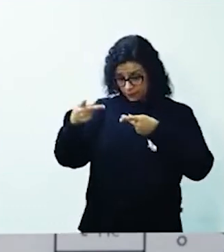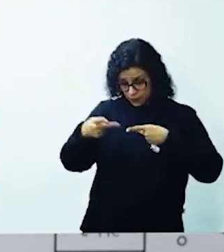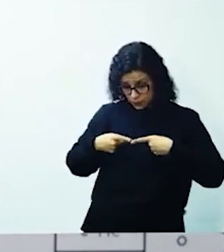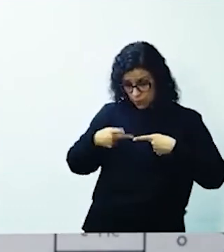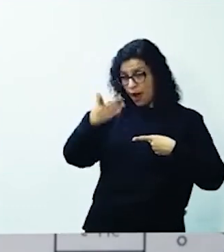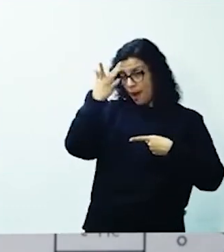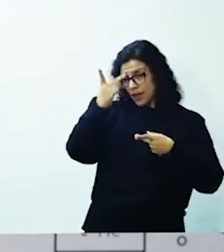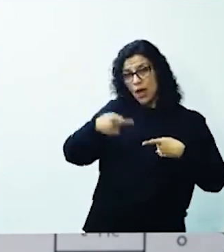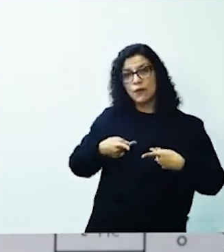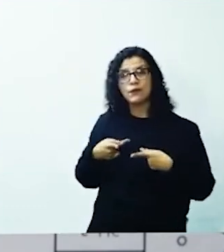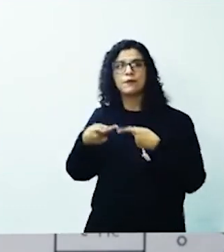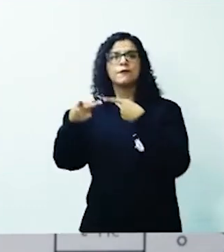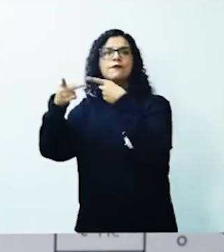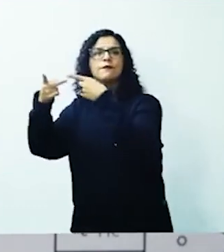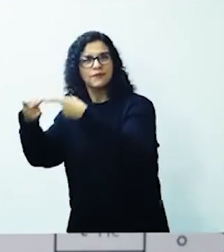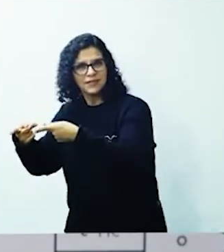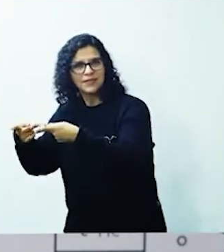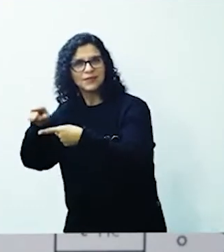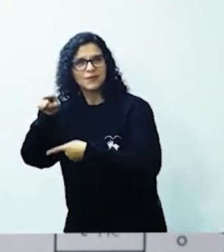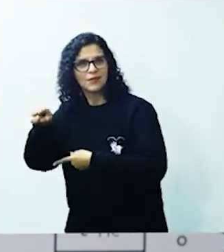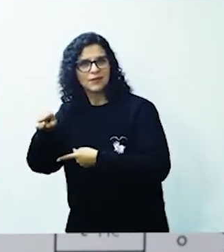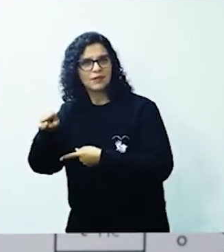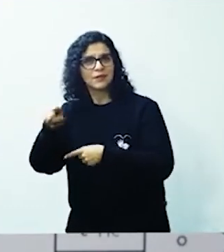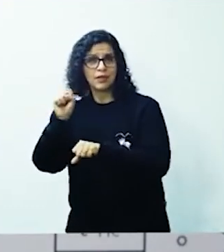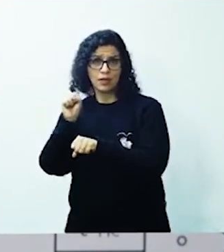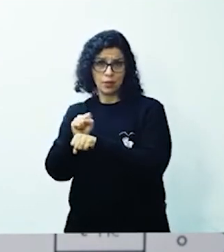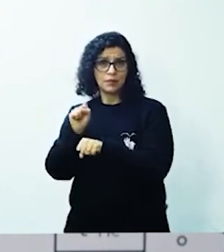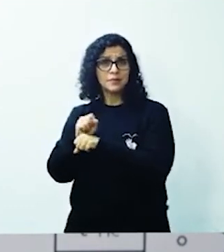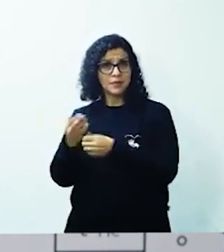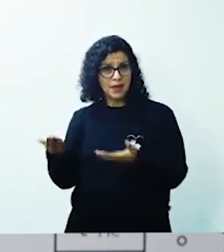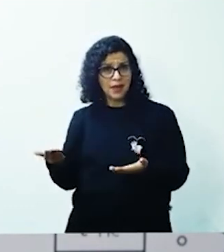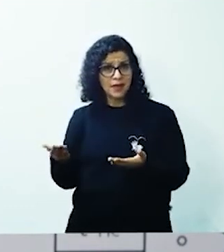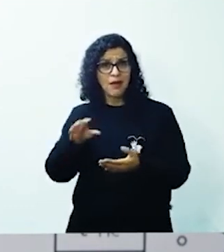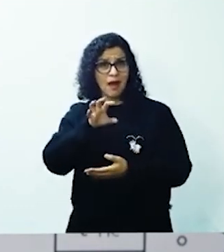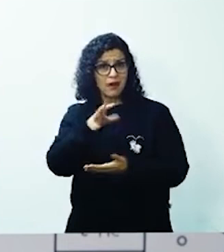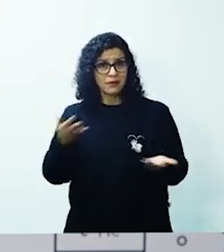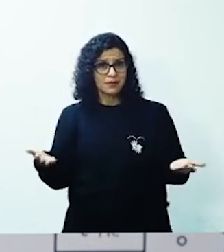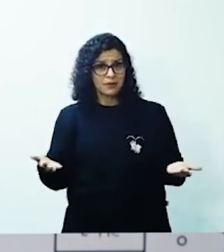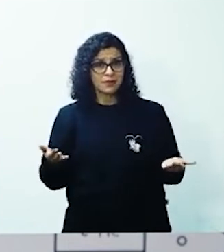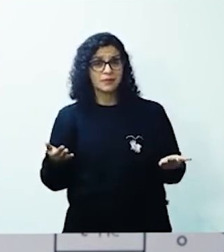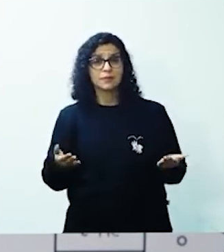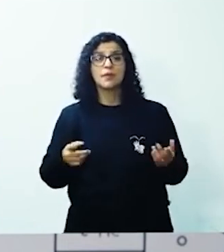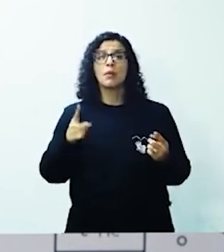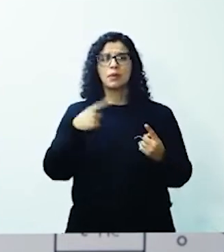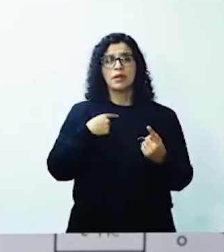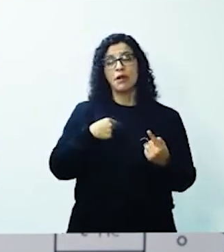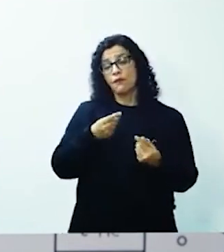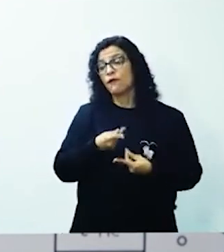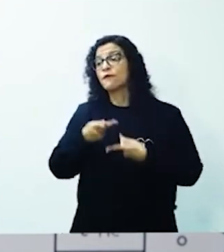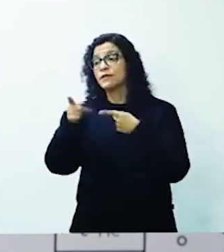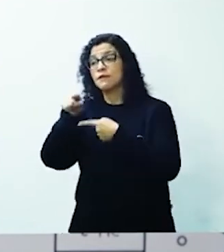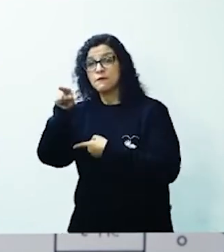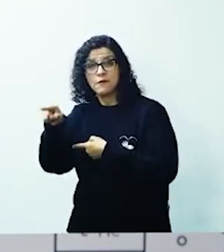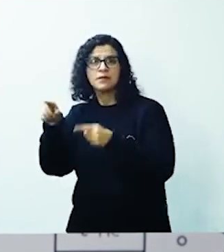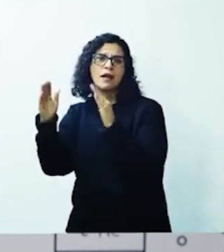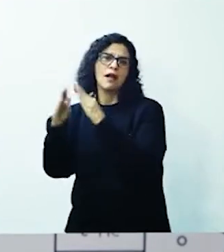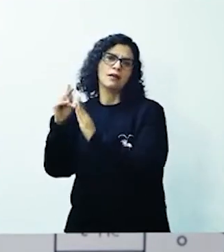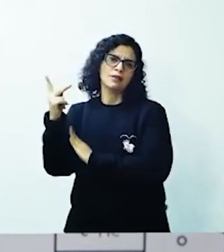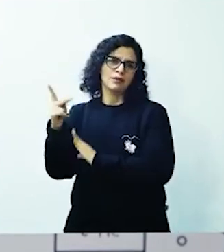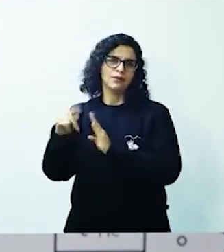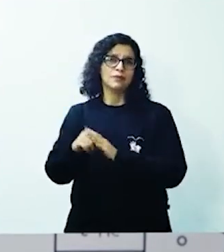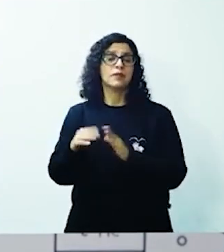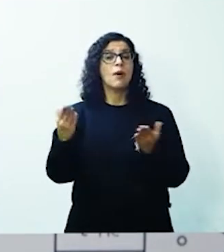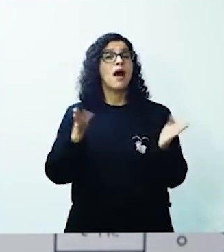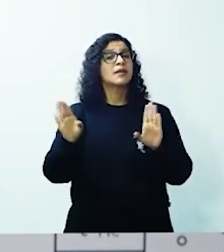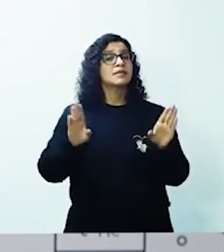vou te visitar, então eu espero que você me visite para que eu possa lhe visitar novamente.